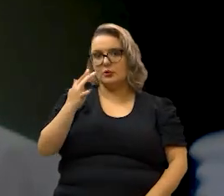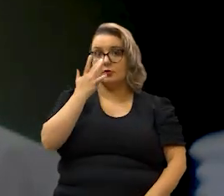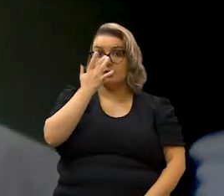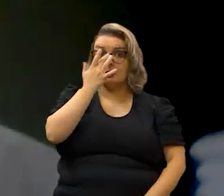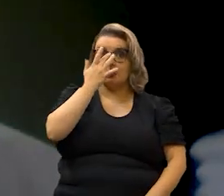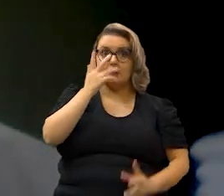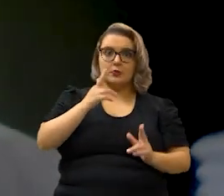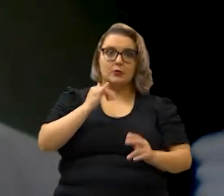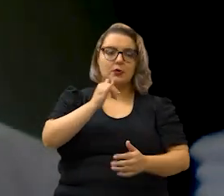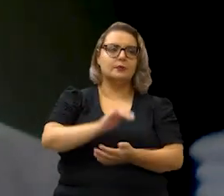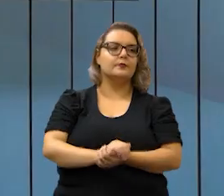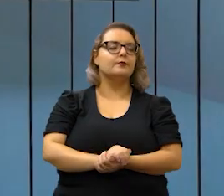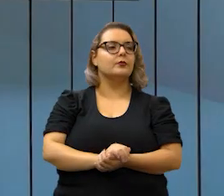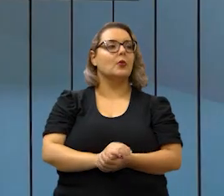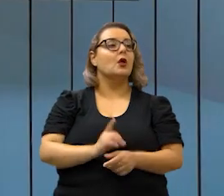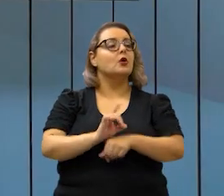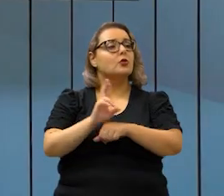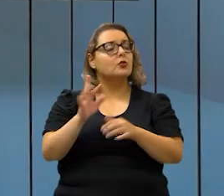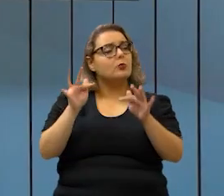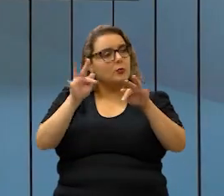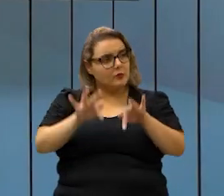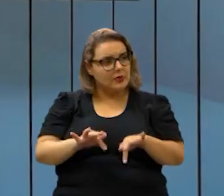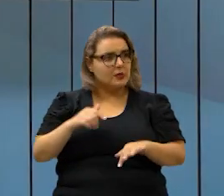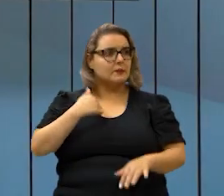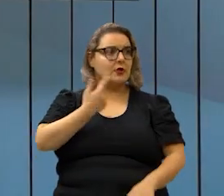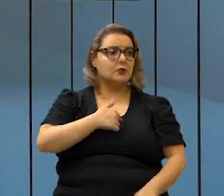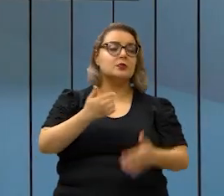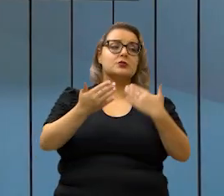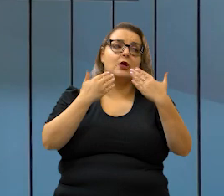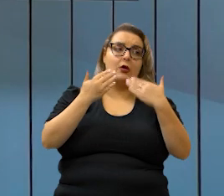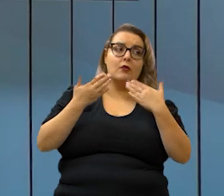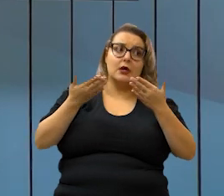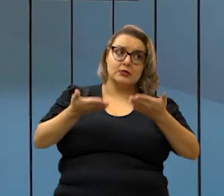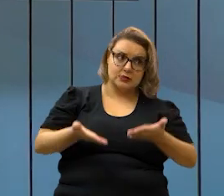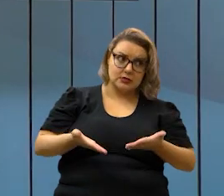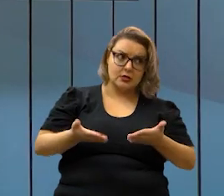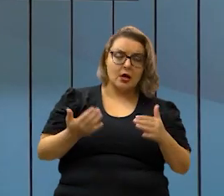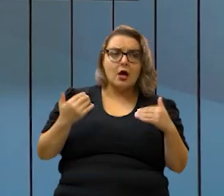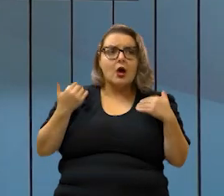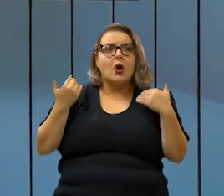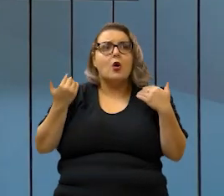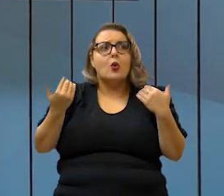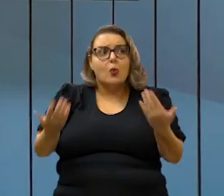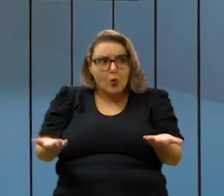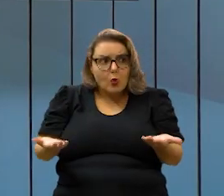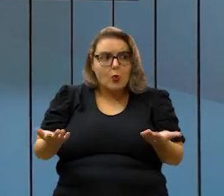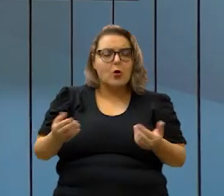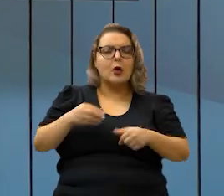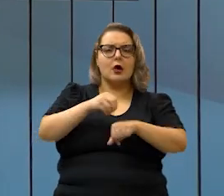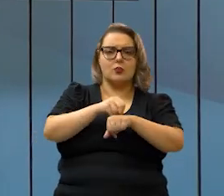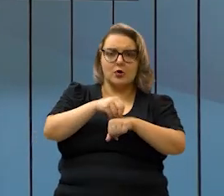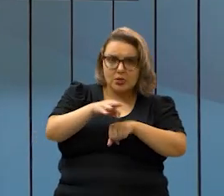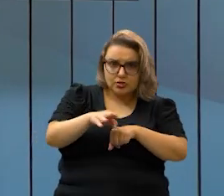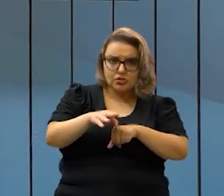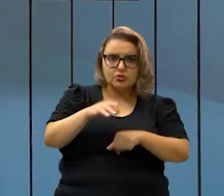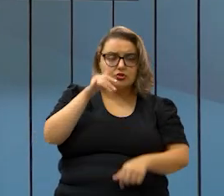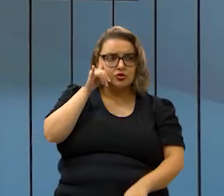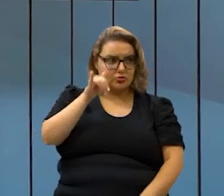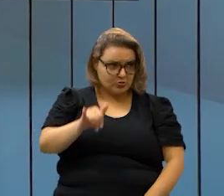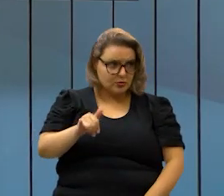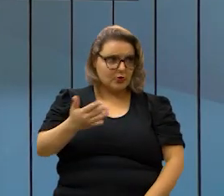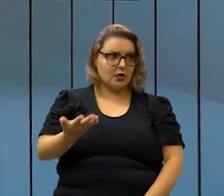disse. Doutor, então, para encerrar a nossa conversa aqui, quais seriam, então, as dicas